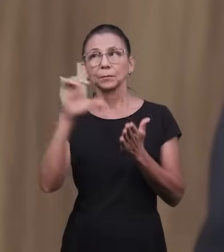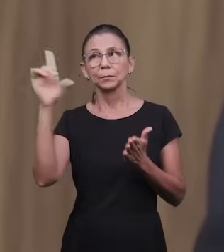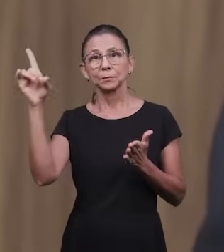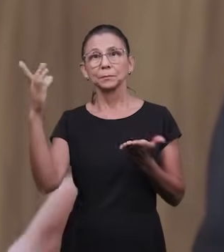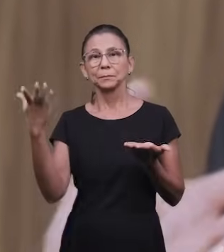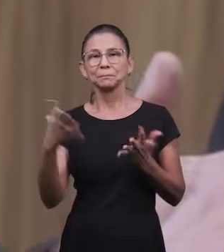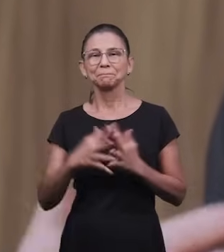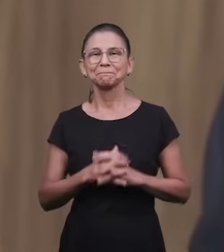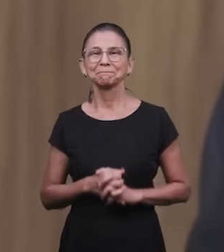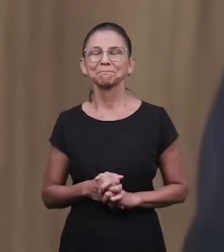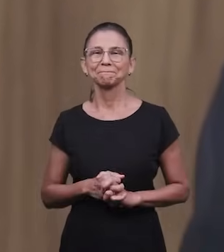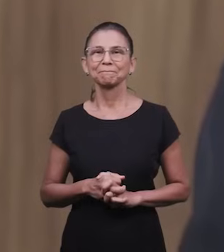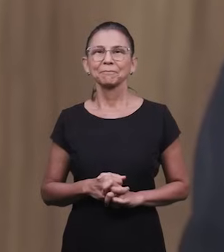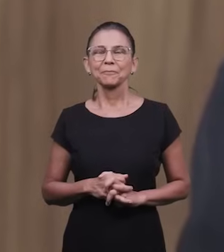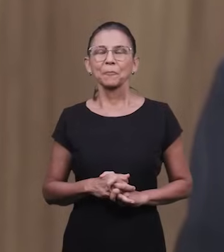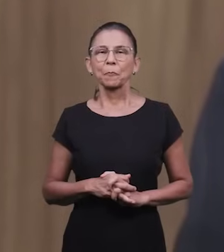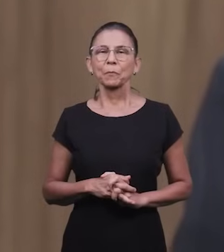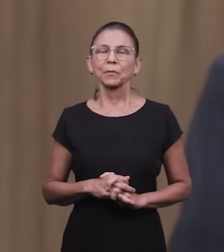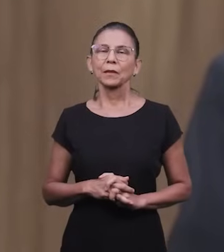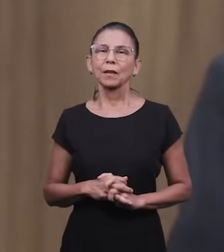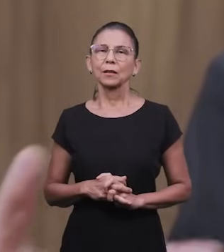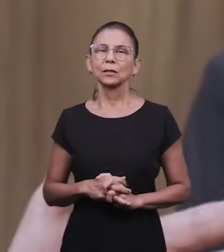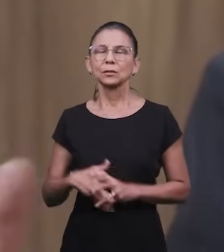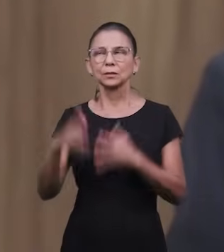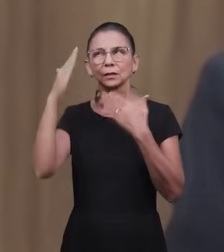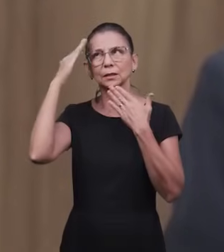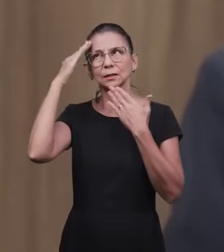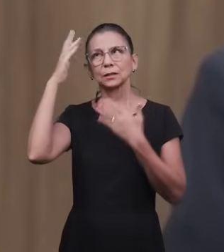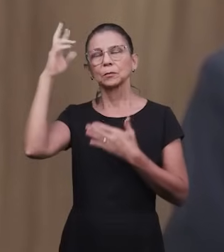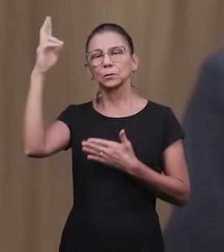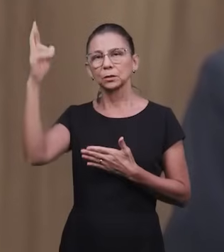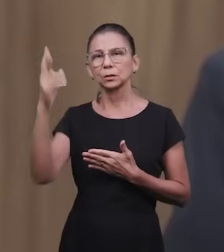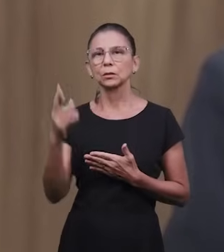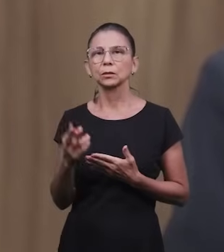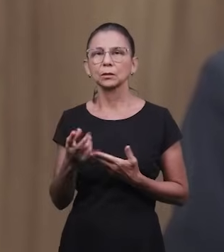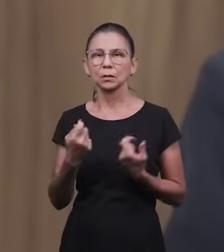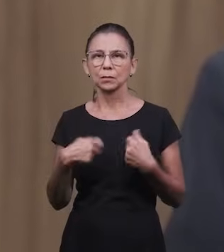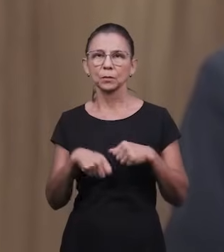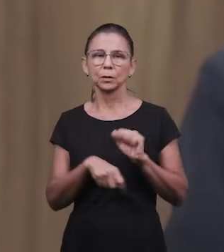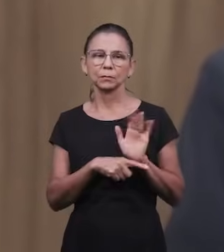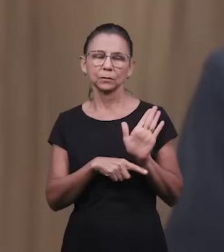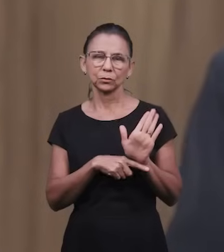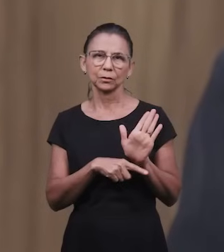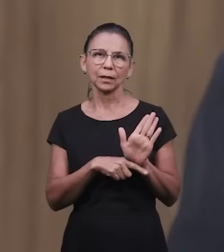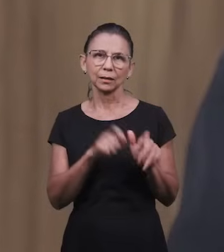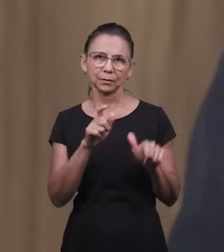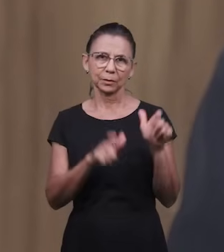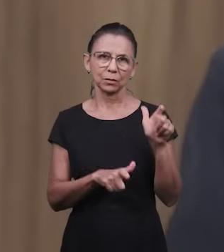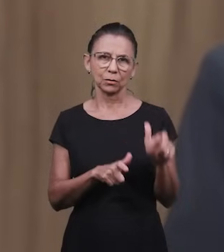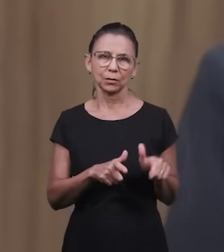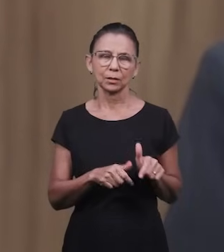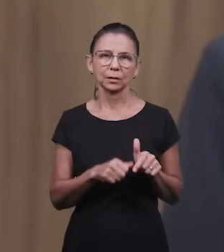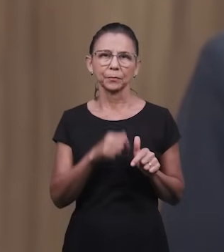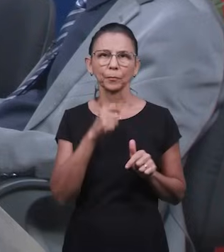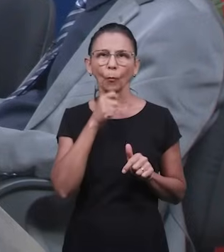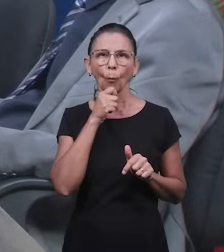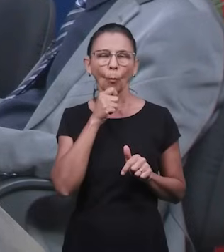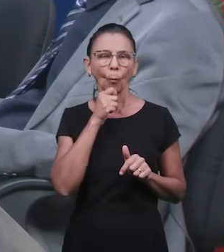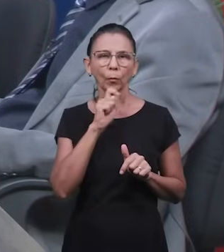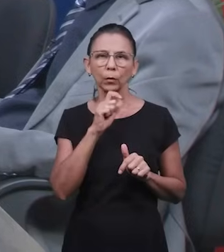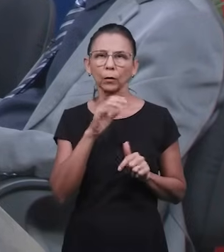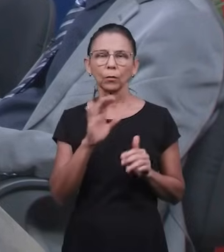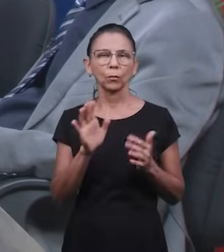nome do Senhor, né? Nós temos... Deus tem nos permitido auxiliar aqueles que ainda não conhecem, né, para ter essas experiências maravilhosas.